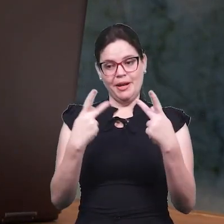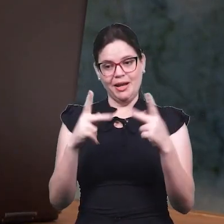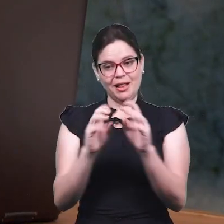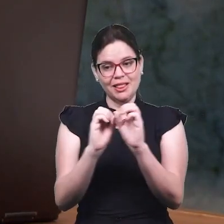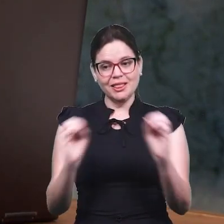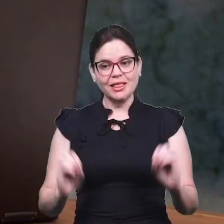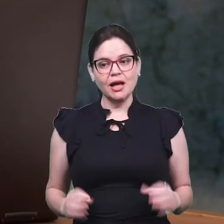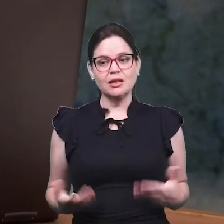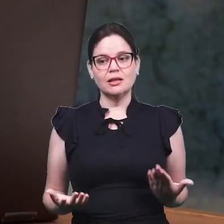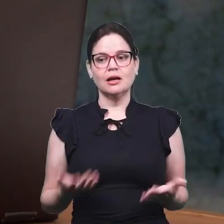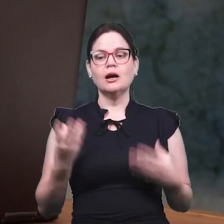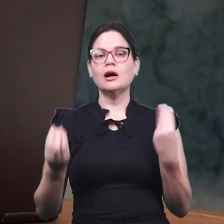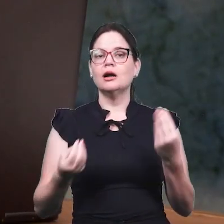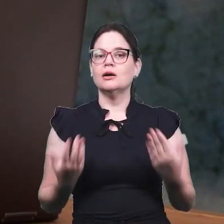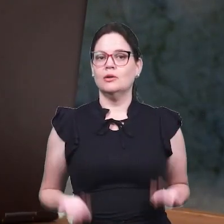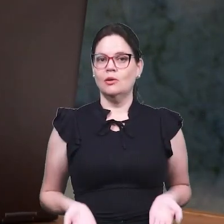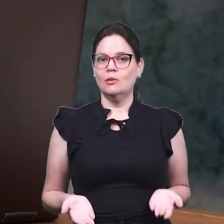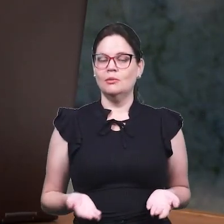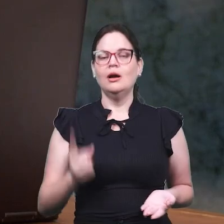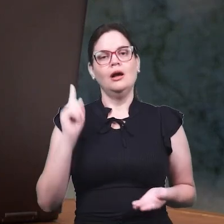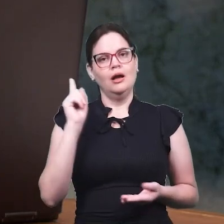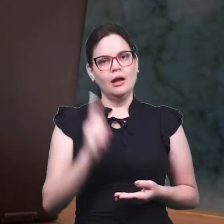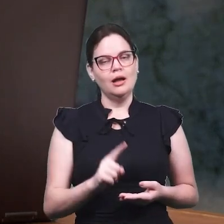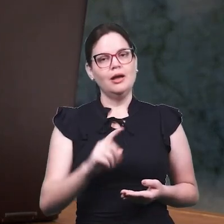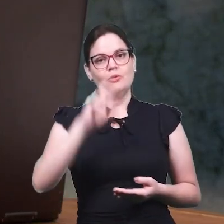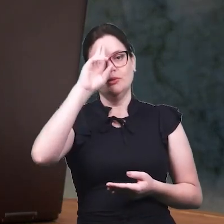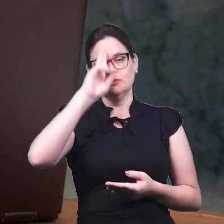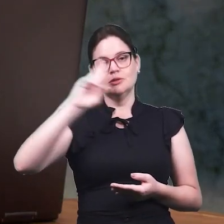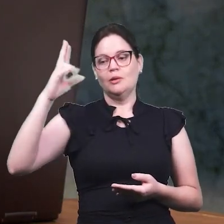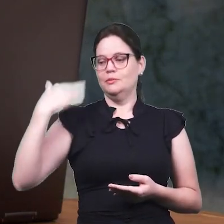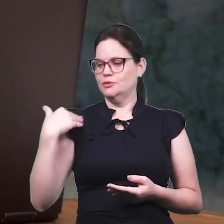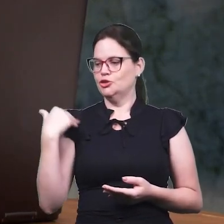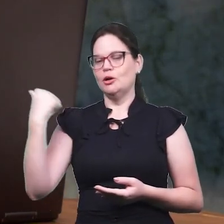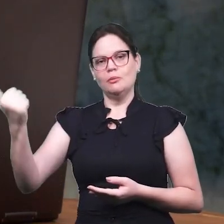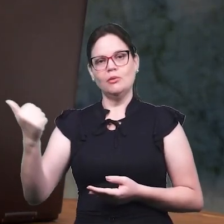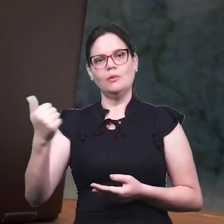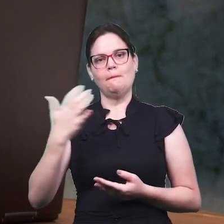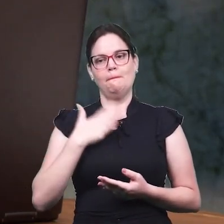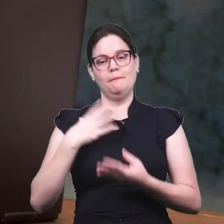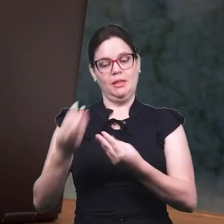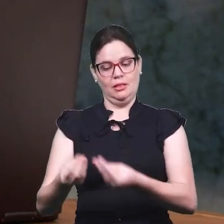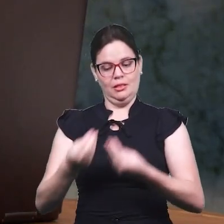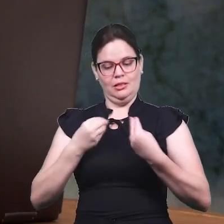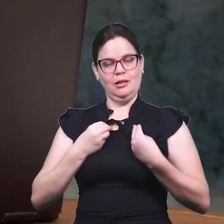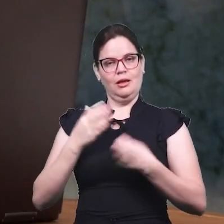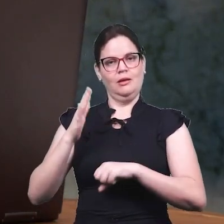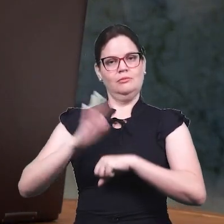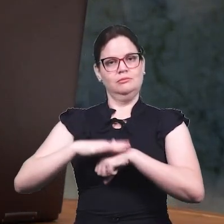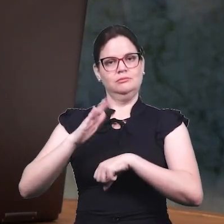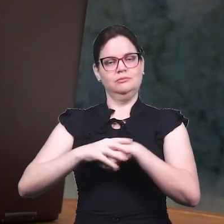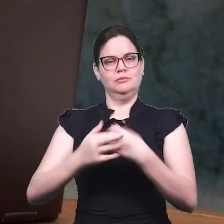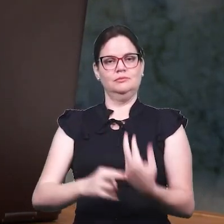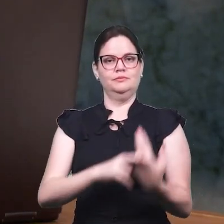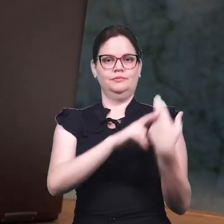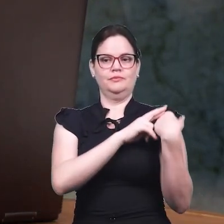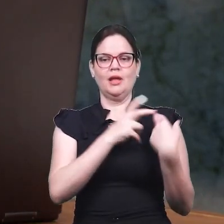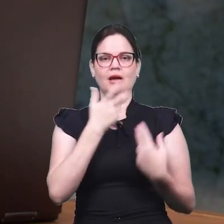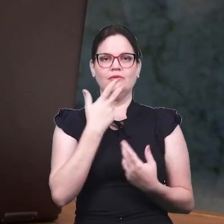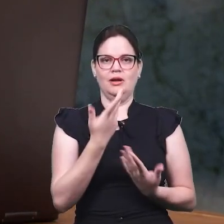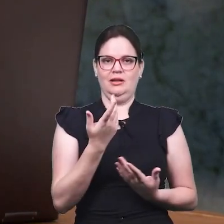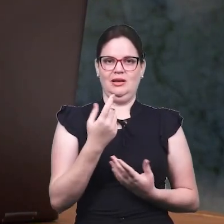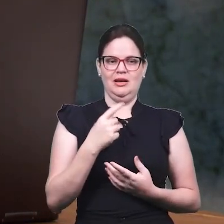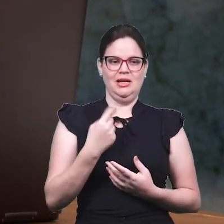recebi uma missão da parte de Deus, e se vê no desempenho de Paulo que nem os perigos de